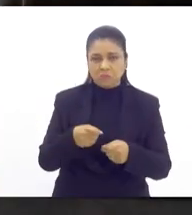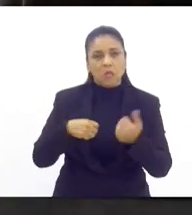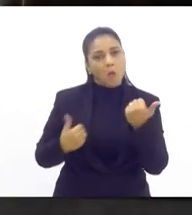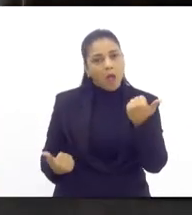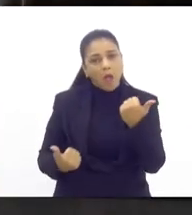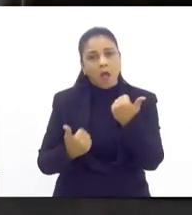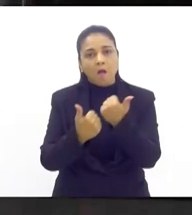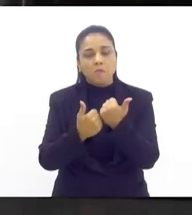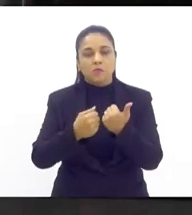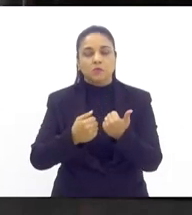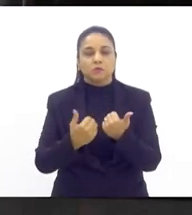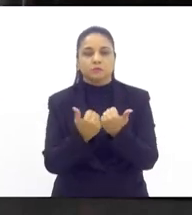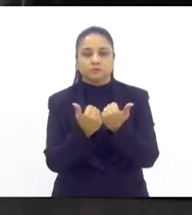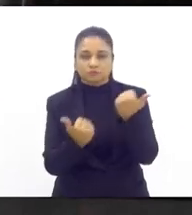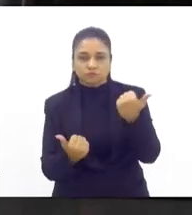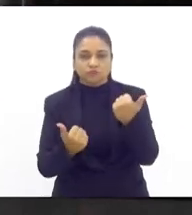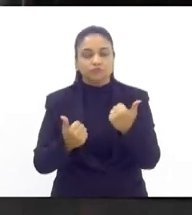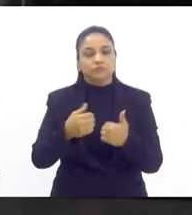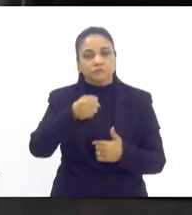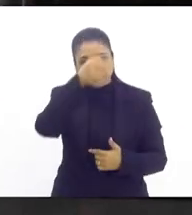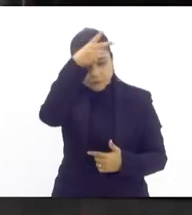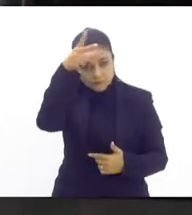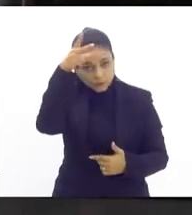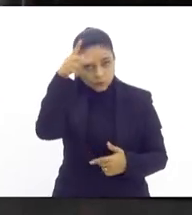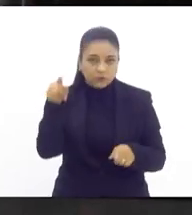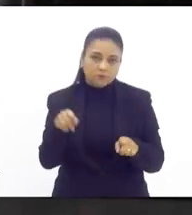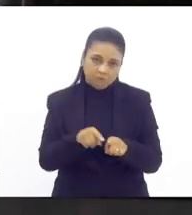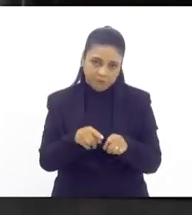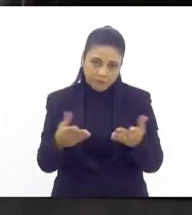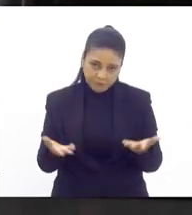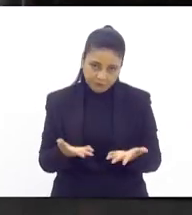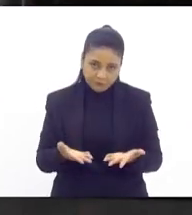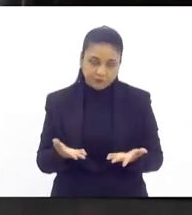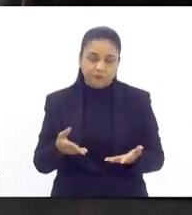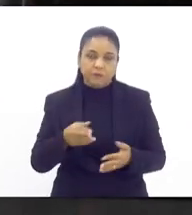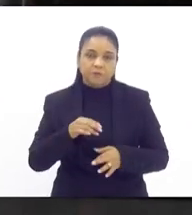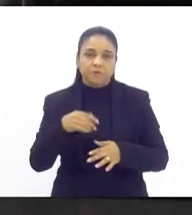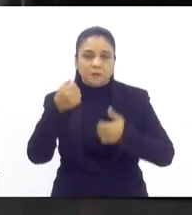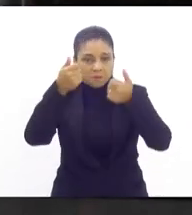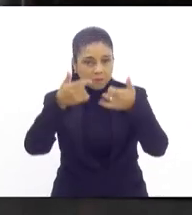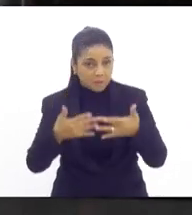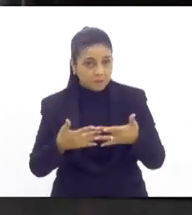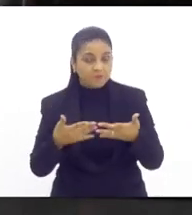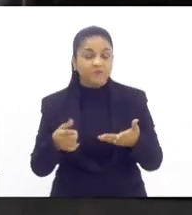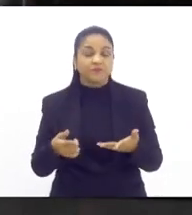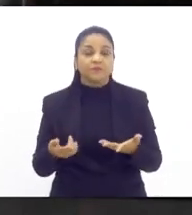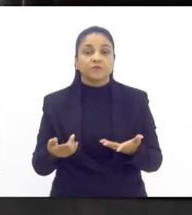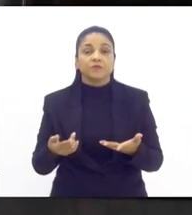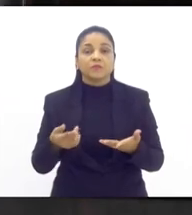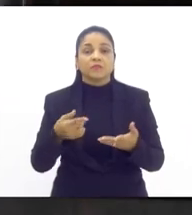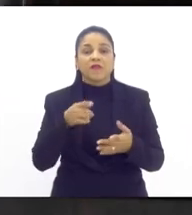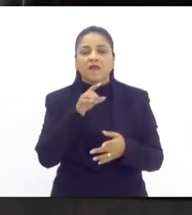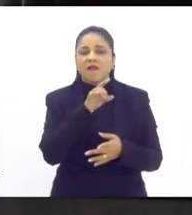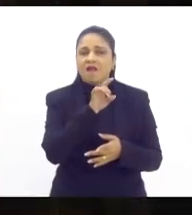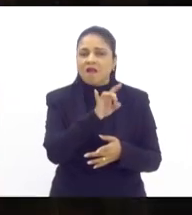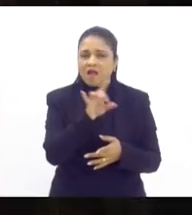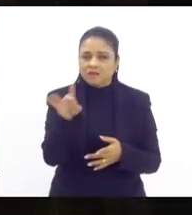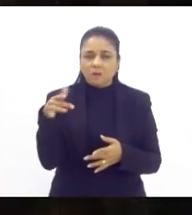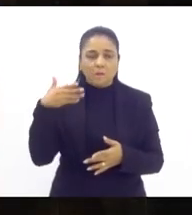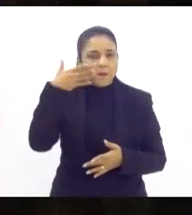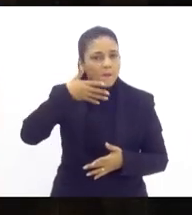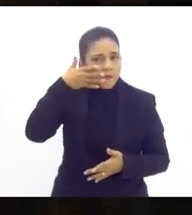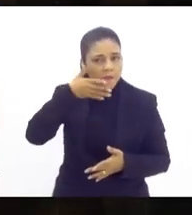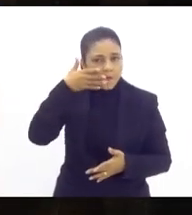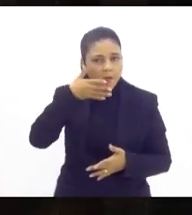apoio também da Subprefeitura que pesa o que foi falado aqui mas cada fala a gente chegou no mesmo denominador